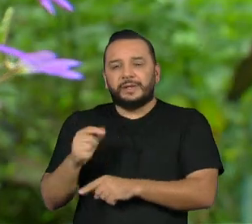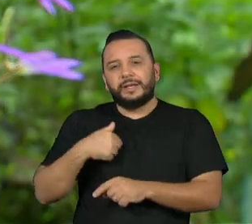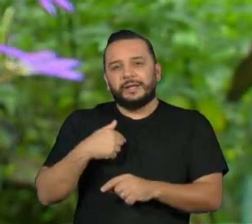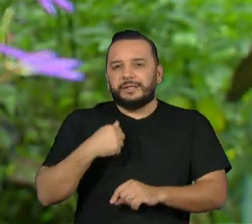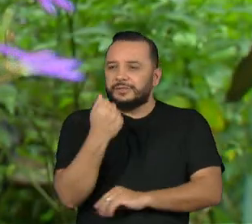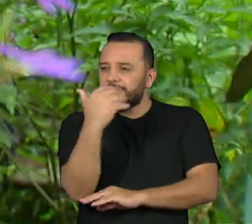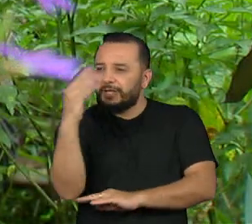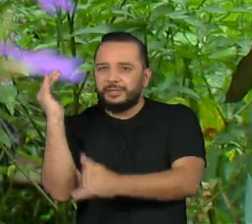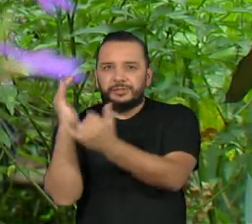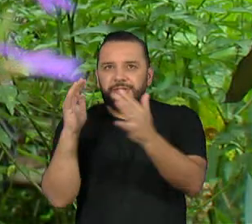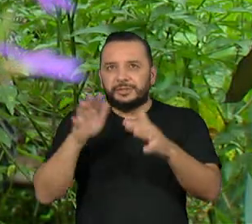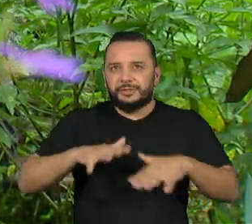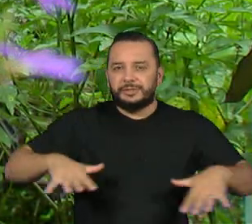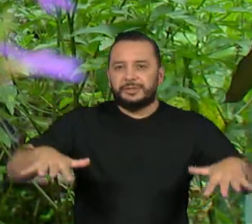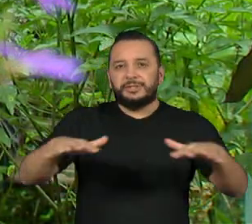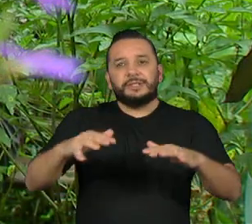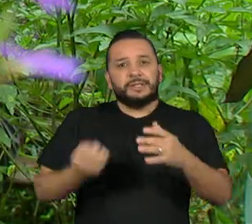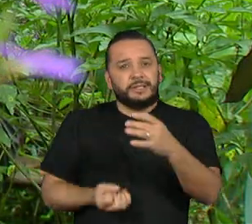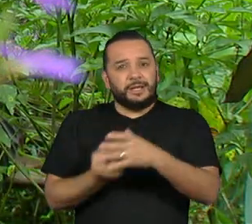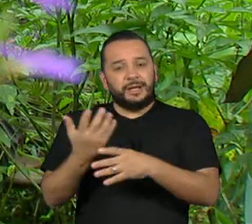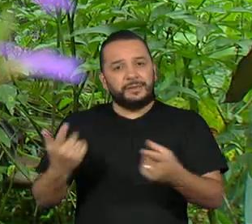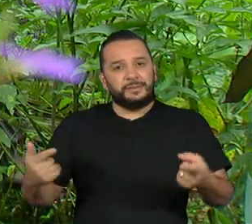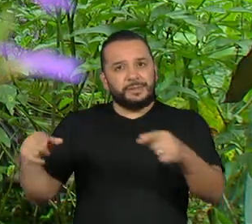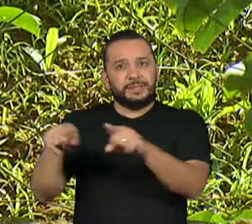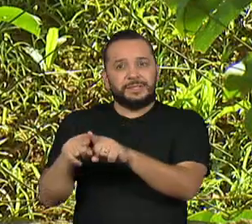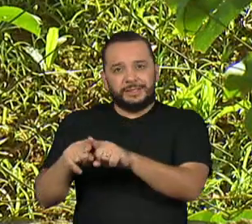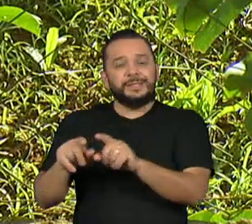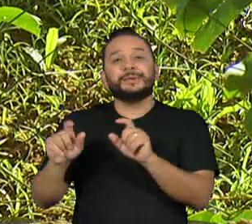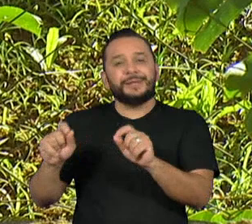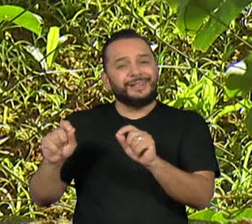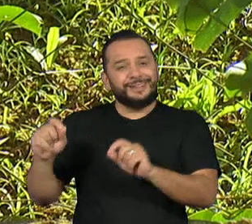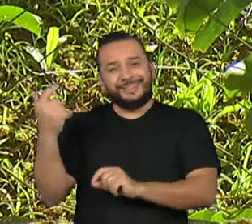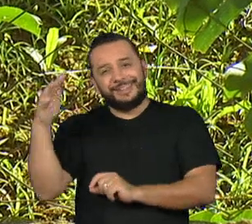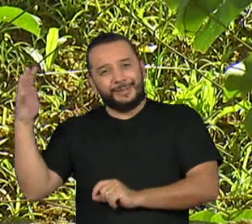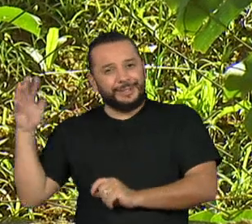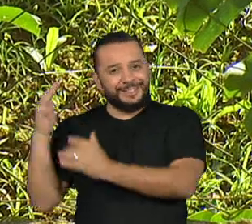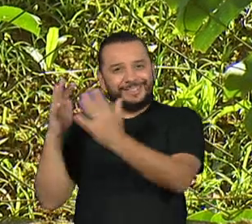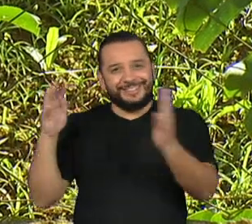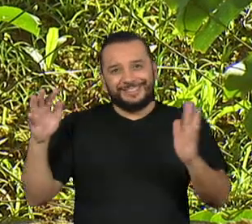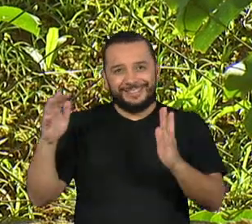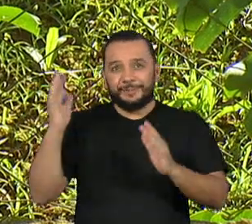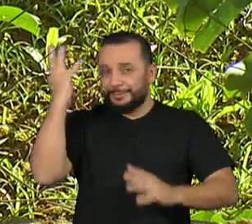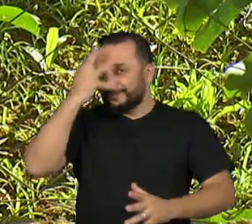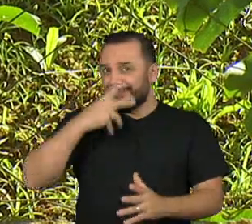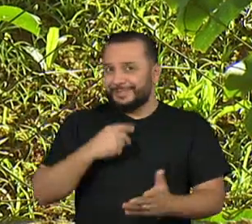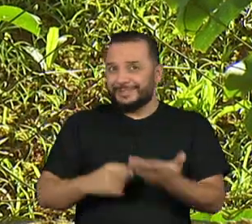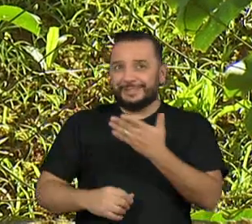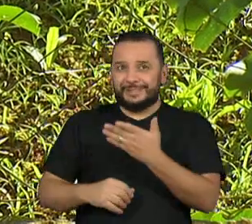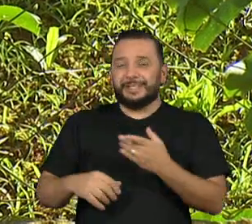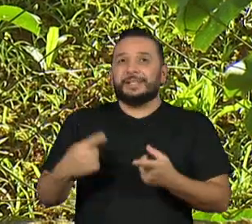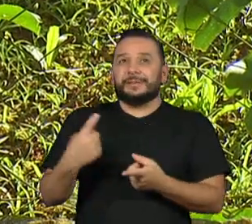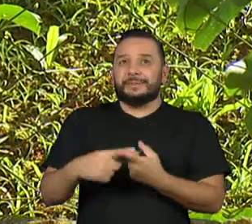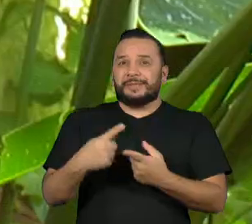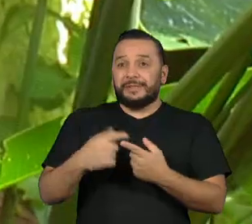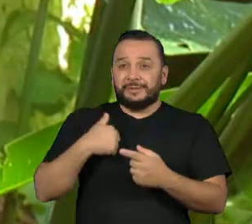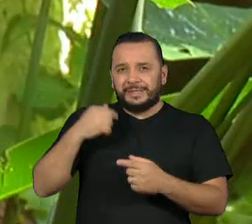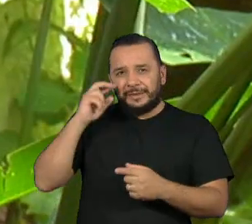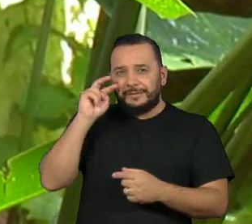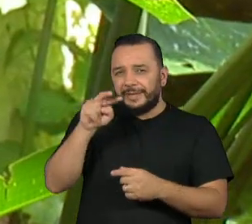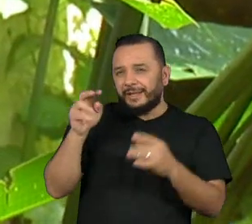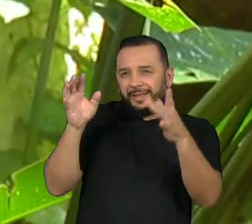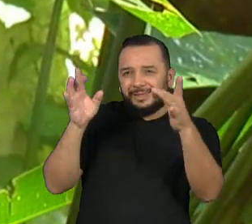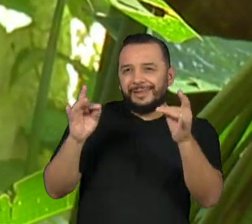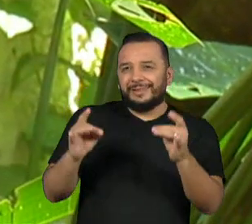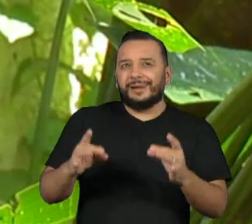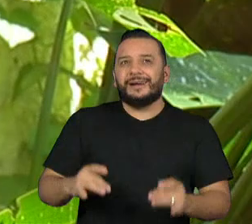agroecológico, construído em parceria com a própria natureza. A beleza dele se revela a partir do olhar atento aos